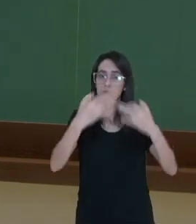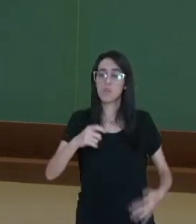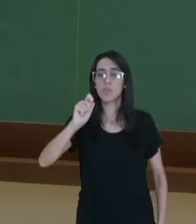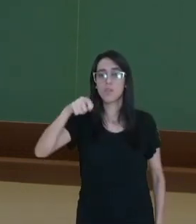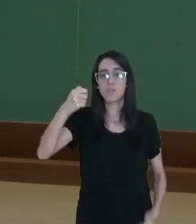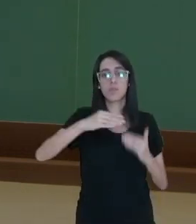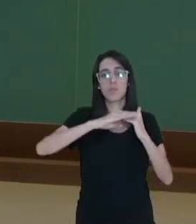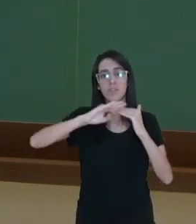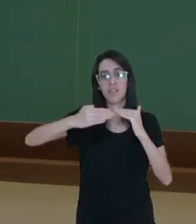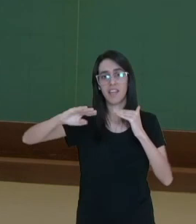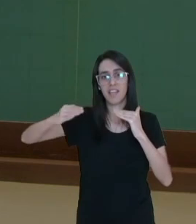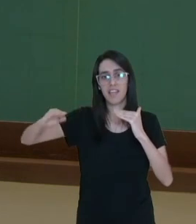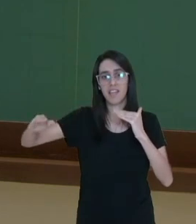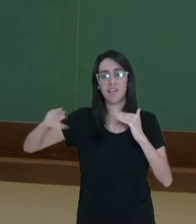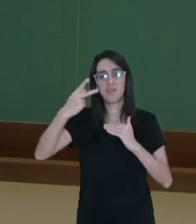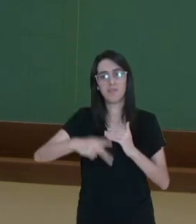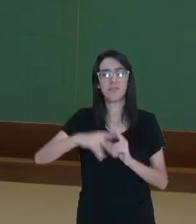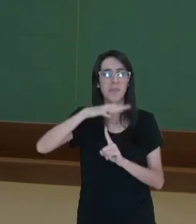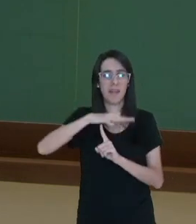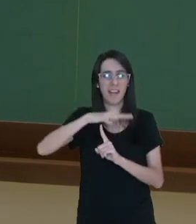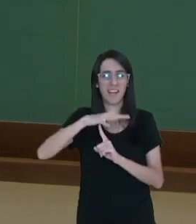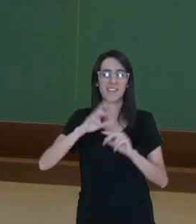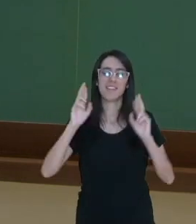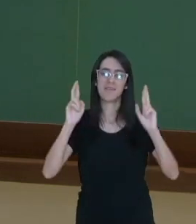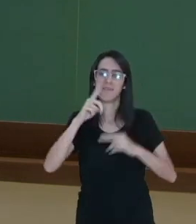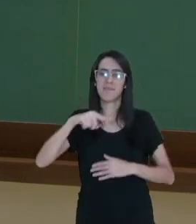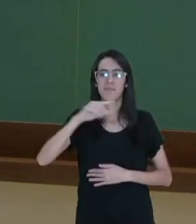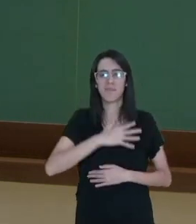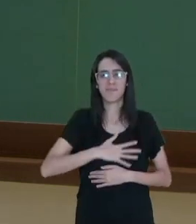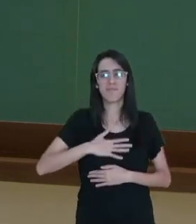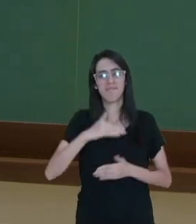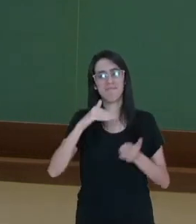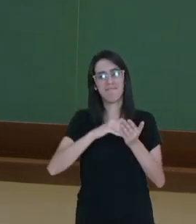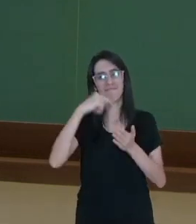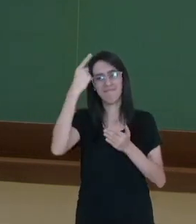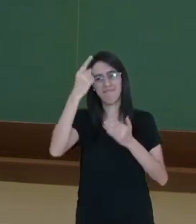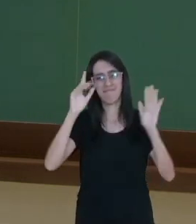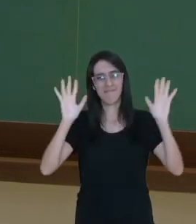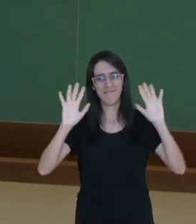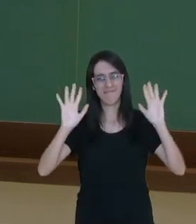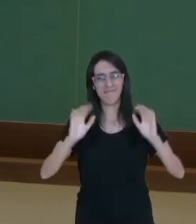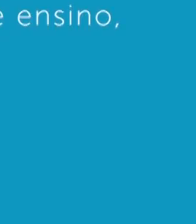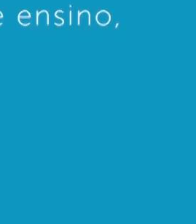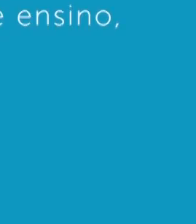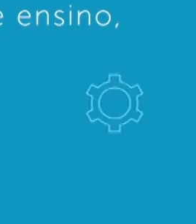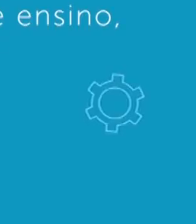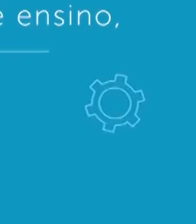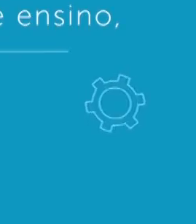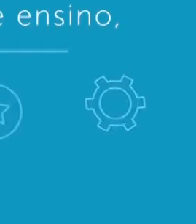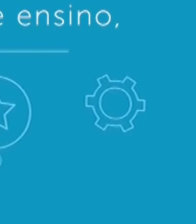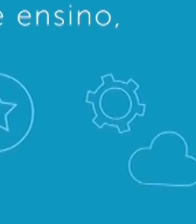falamos sobre o relevo do estado do Paraná. Espero que tenham gostado e até breve!